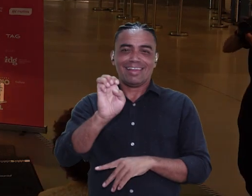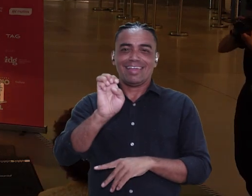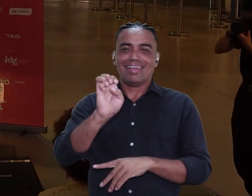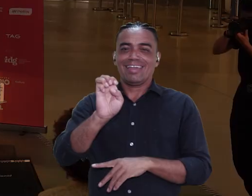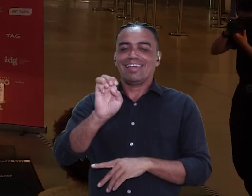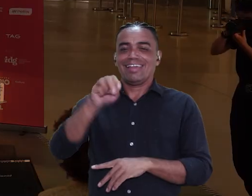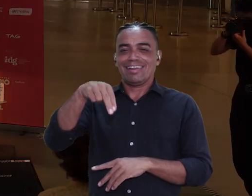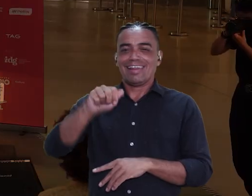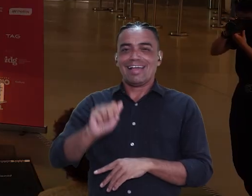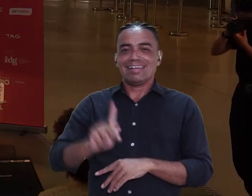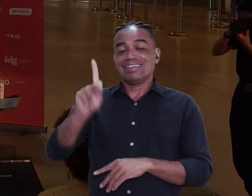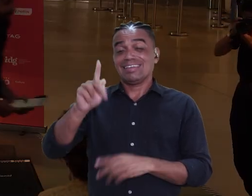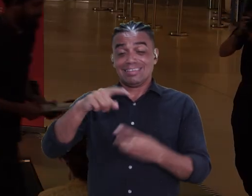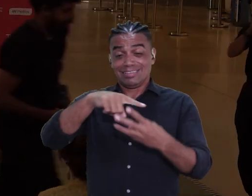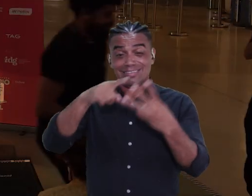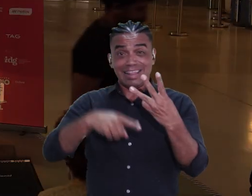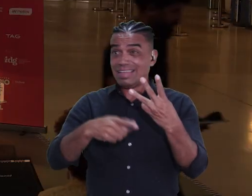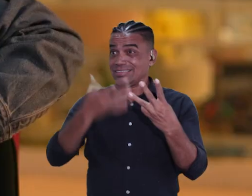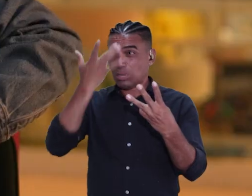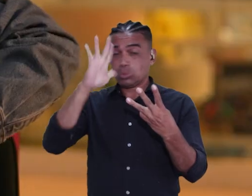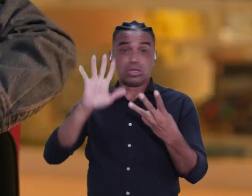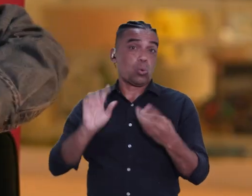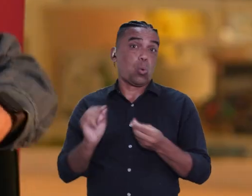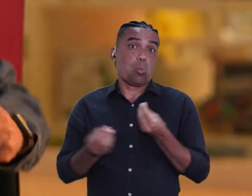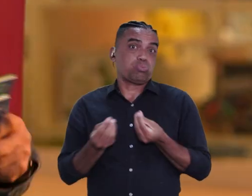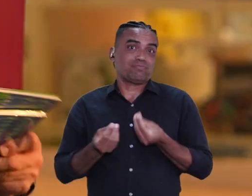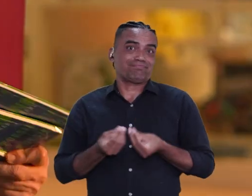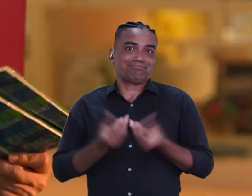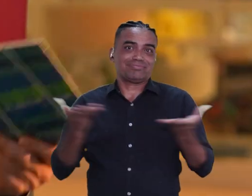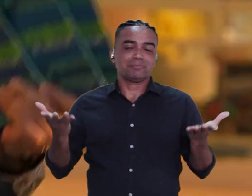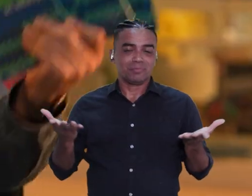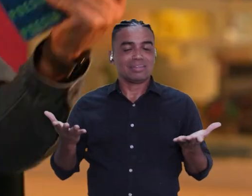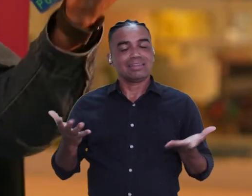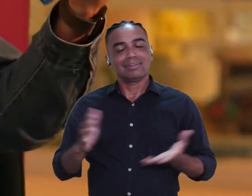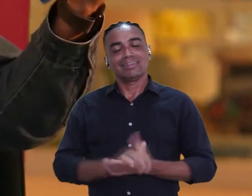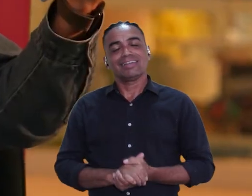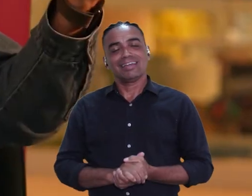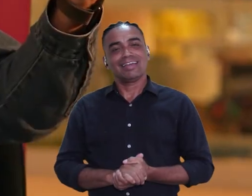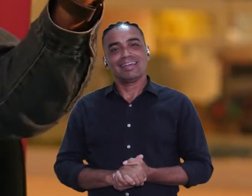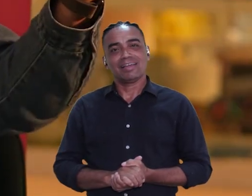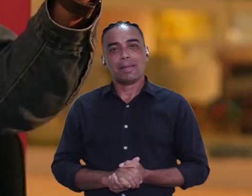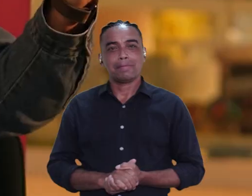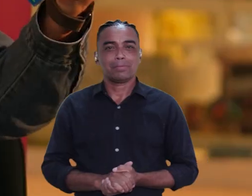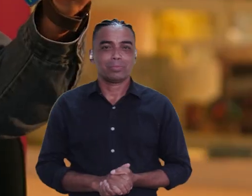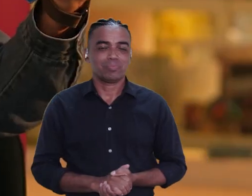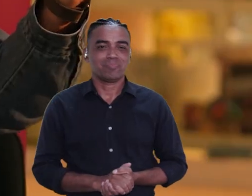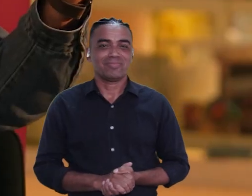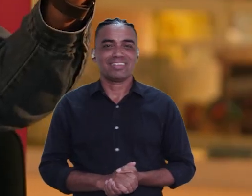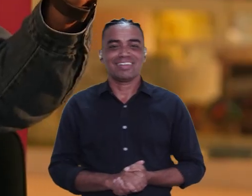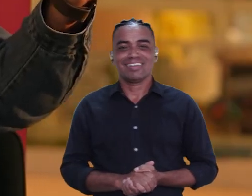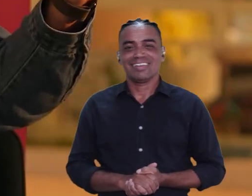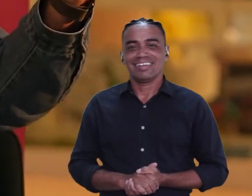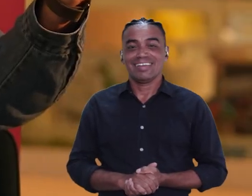E os outros 3, eu não sei exatamente o que fazer. De modo que...